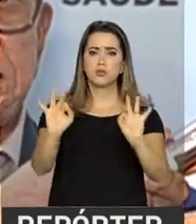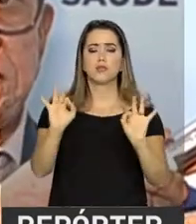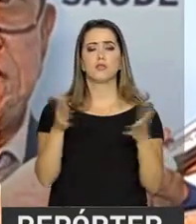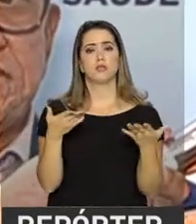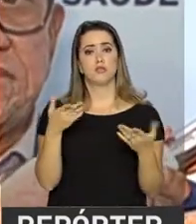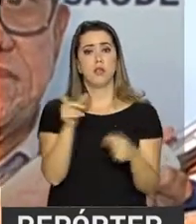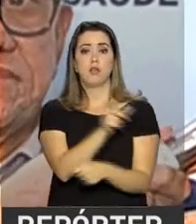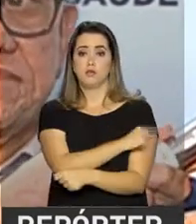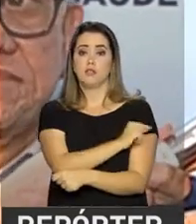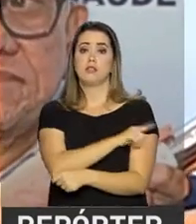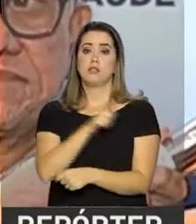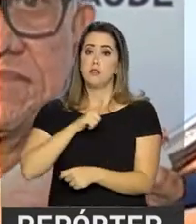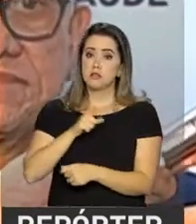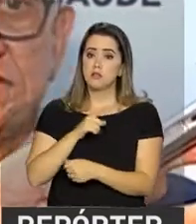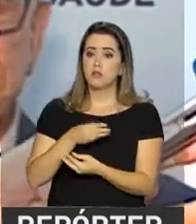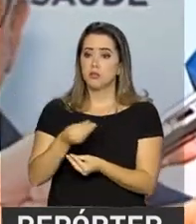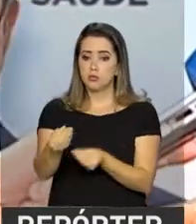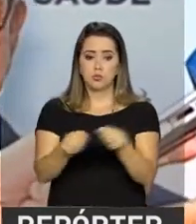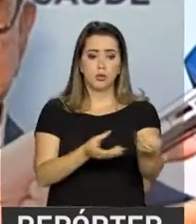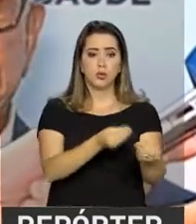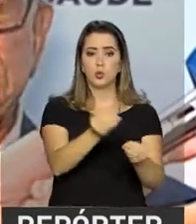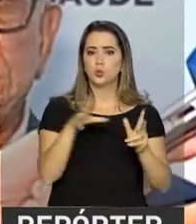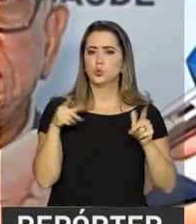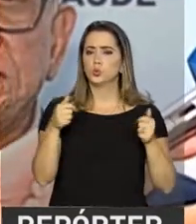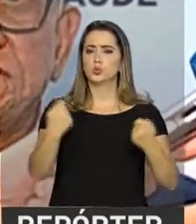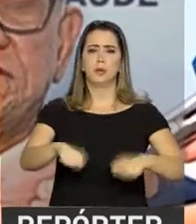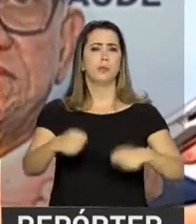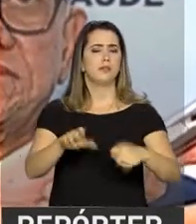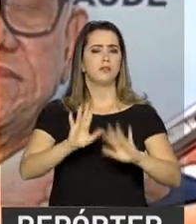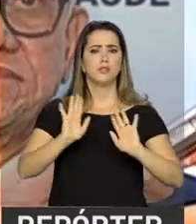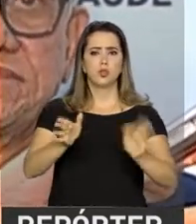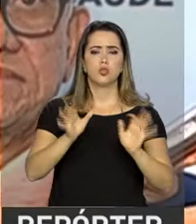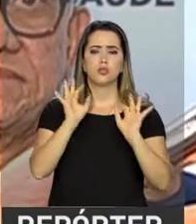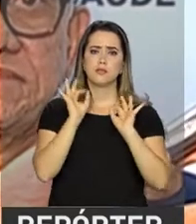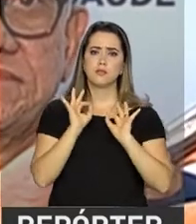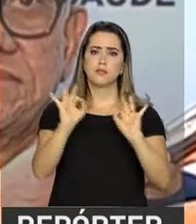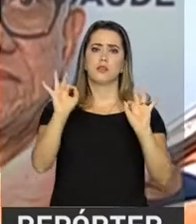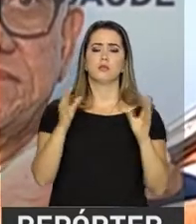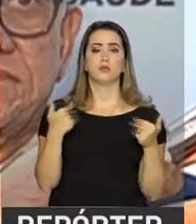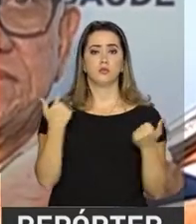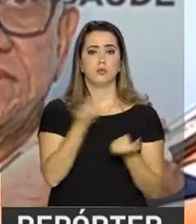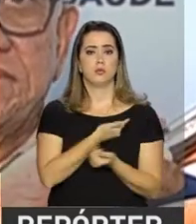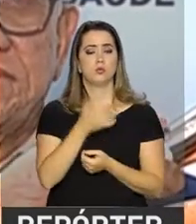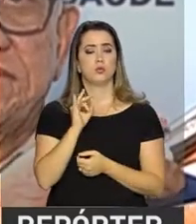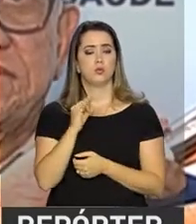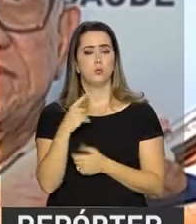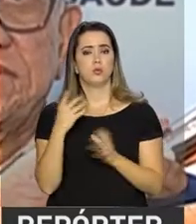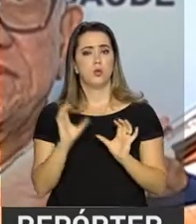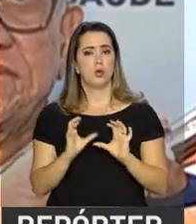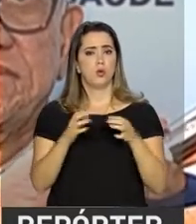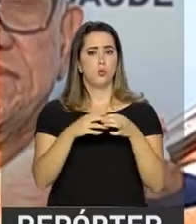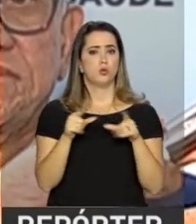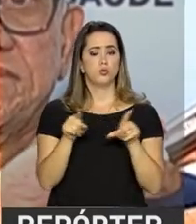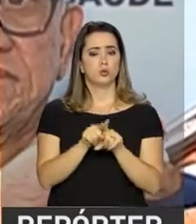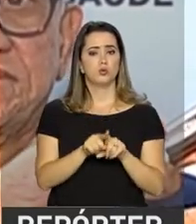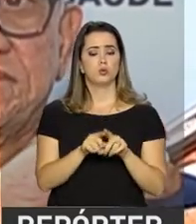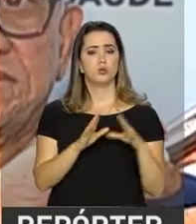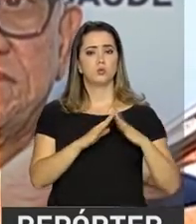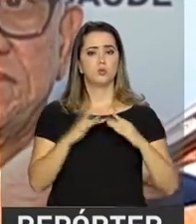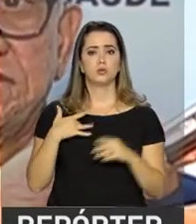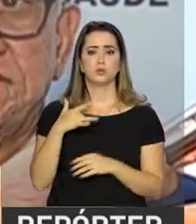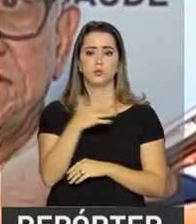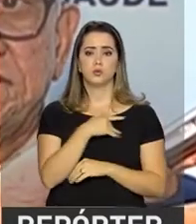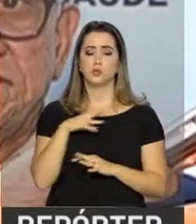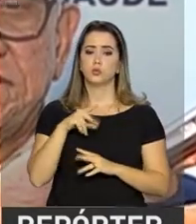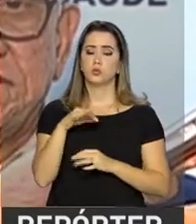as vacinas estão entregues os filhinhos o nossos agentes 12 unidades de saúde todos